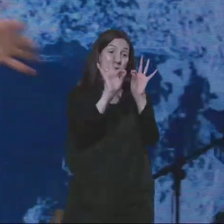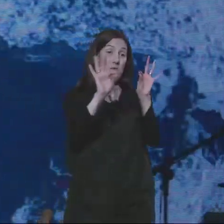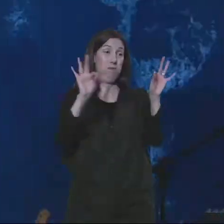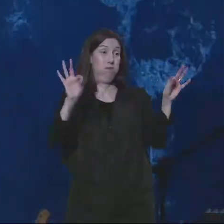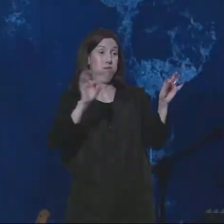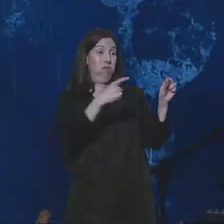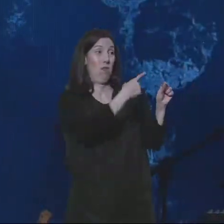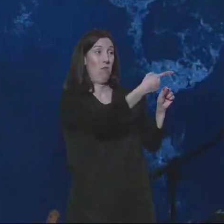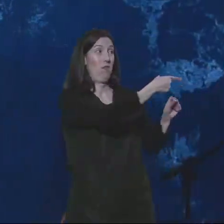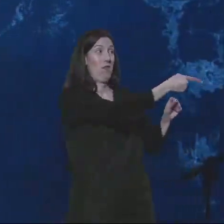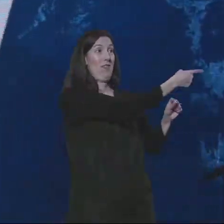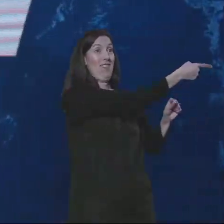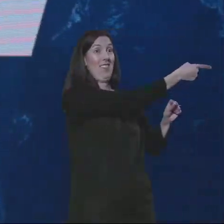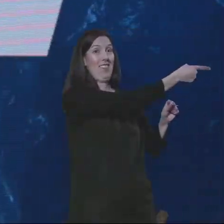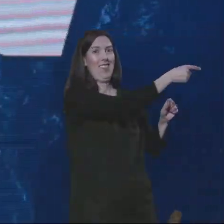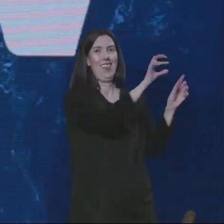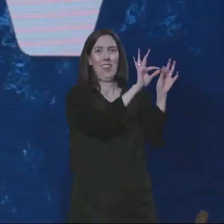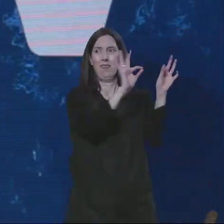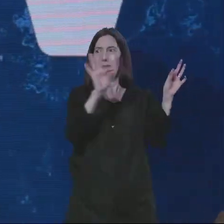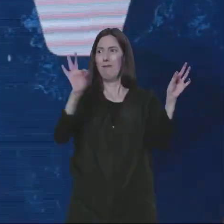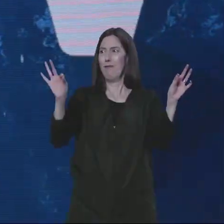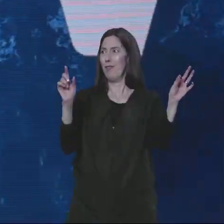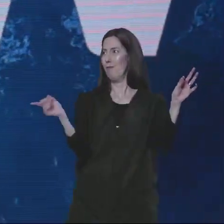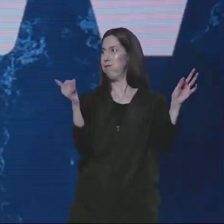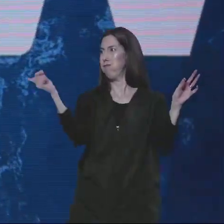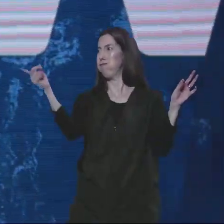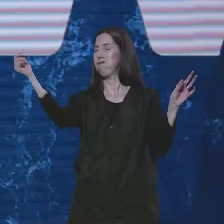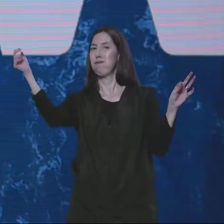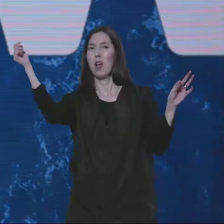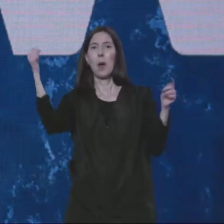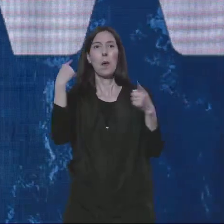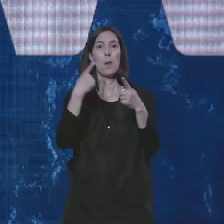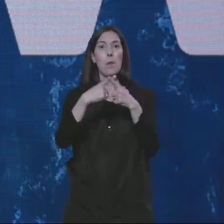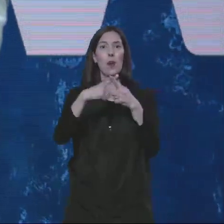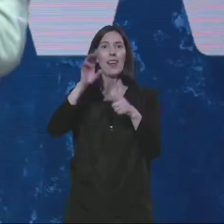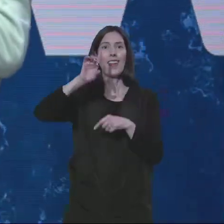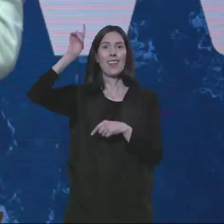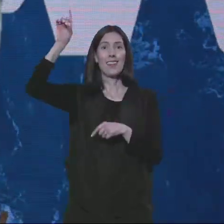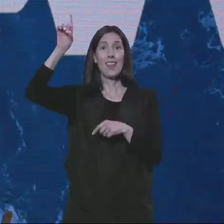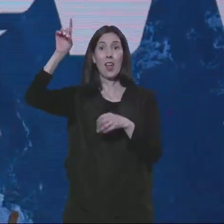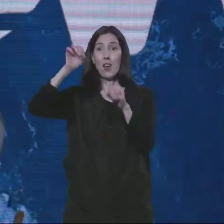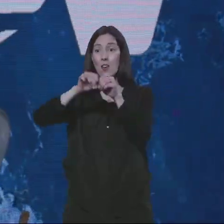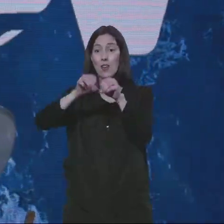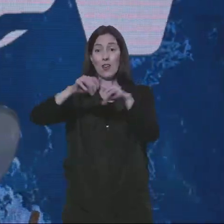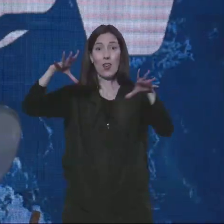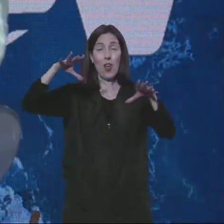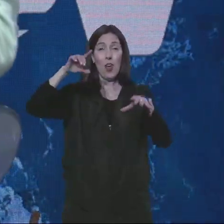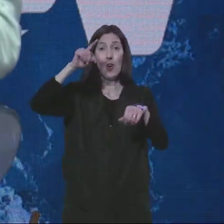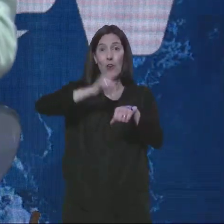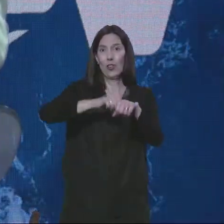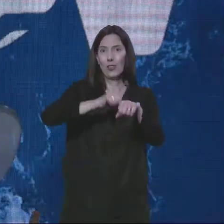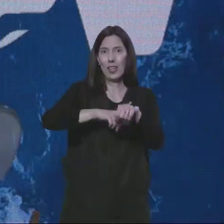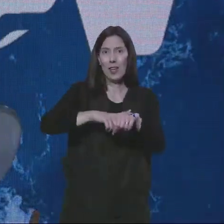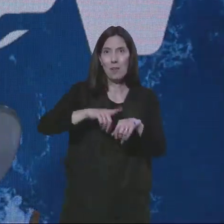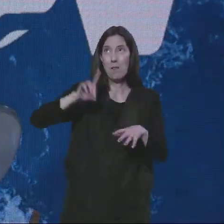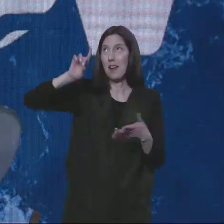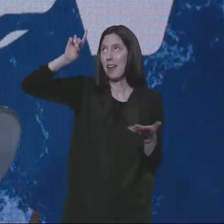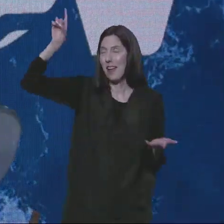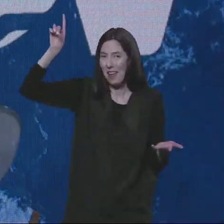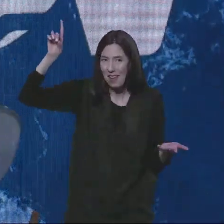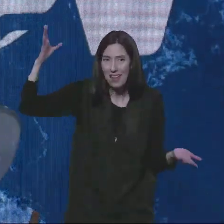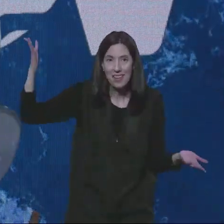tempo de Deus, e não tem fim, porque Deus criou o tempo, Ele está fora do tempo. Isso é uma loucura. Se você ficar pensando nisso,